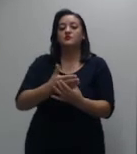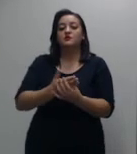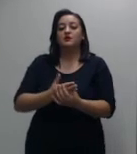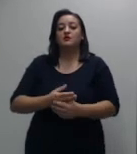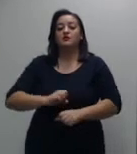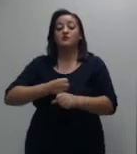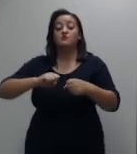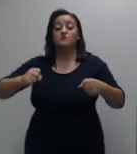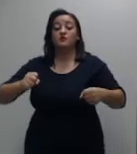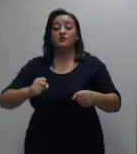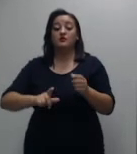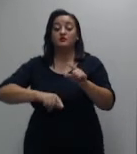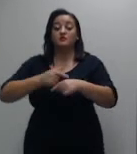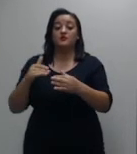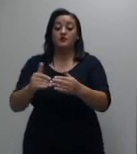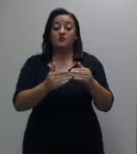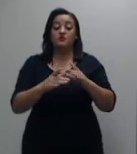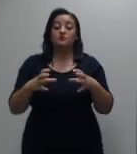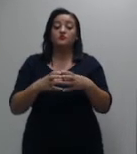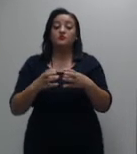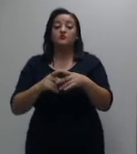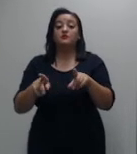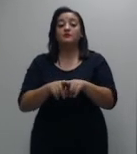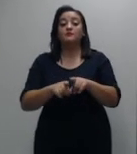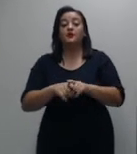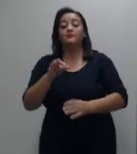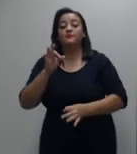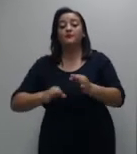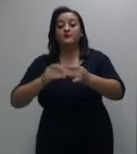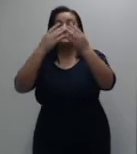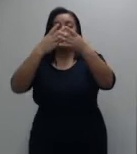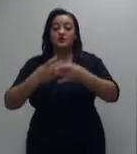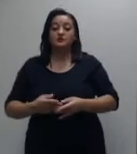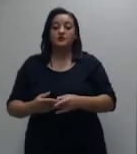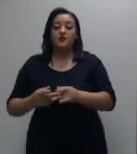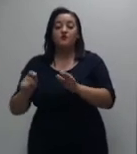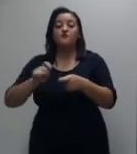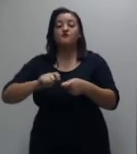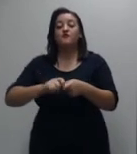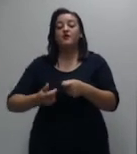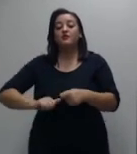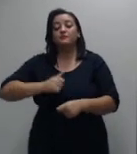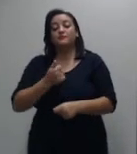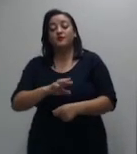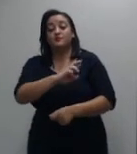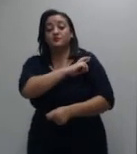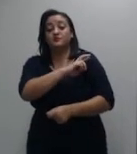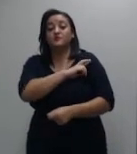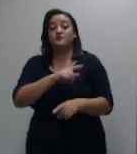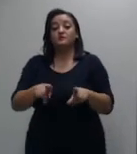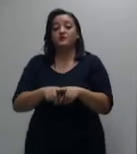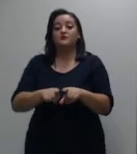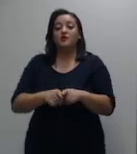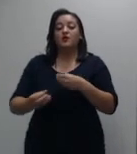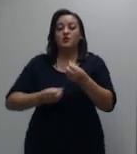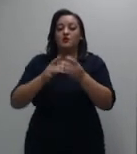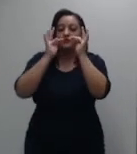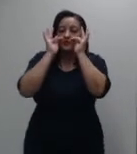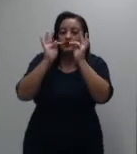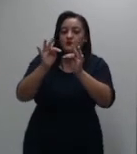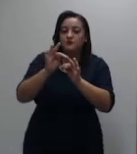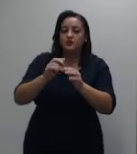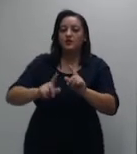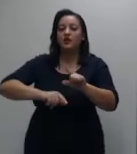abuso perante essa cor a justificação apresentada primeiramente que o autor por ter tesão juramentado e